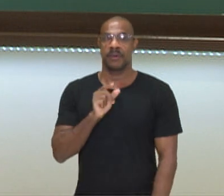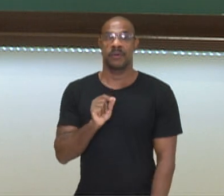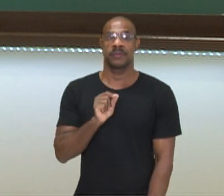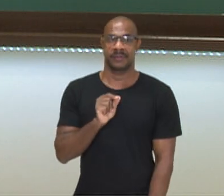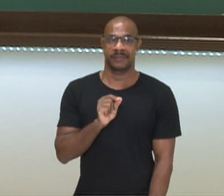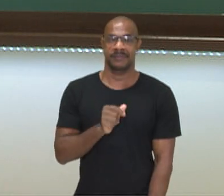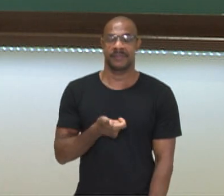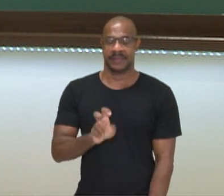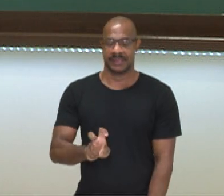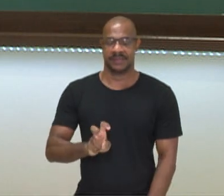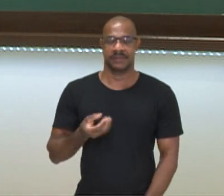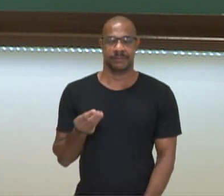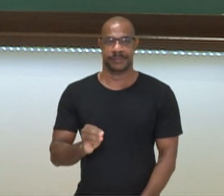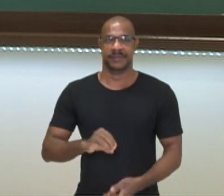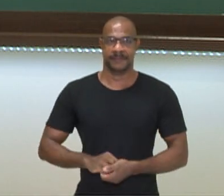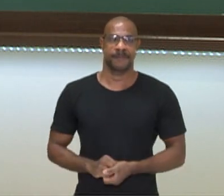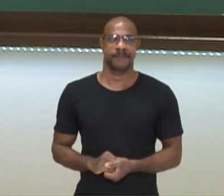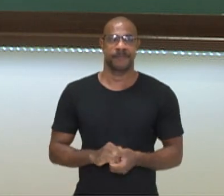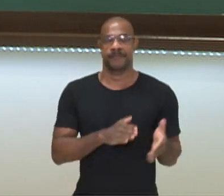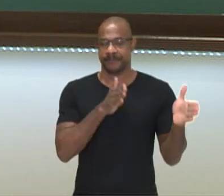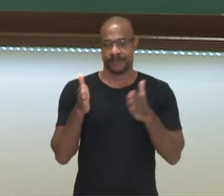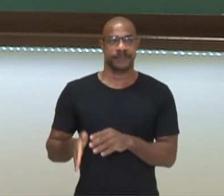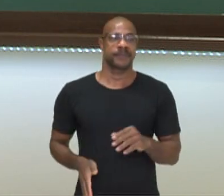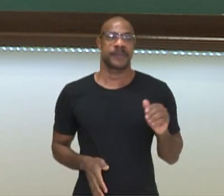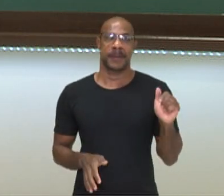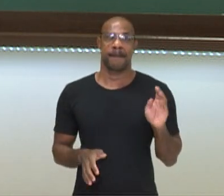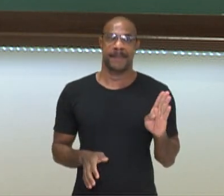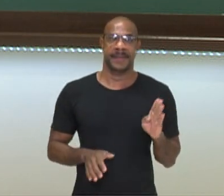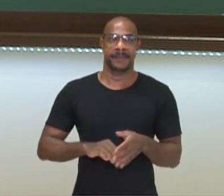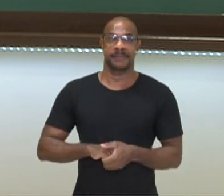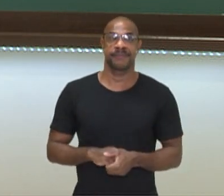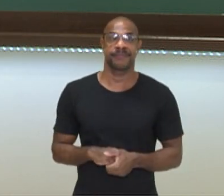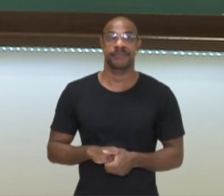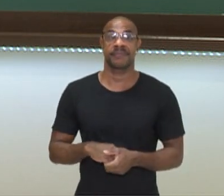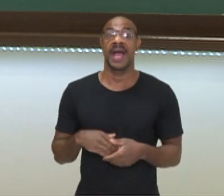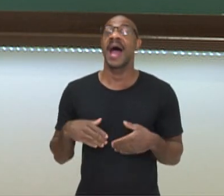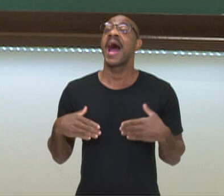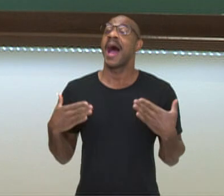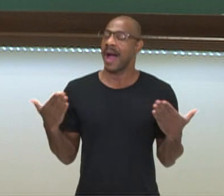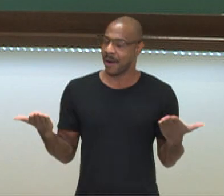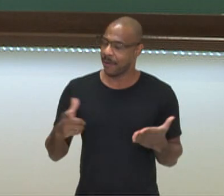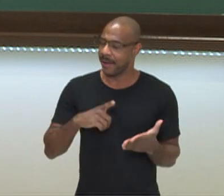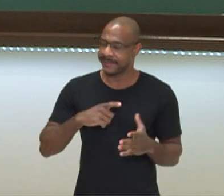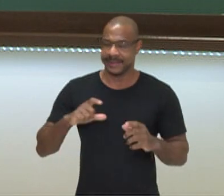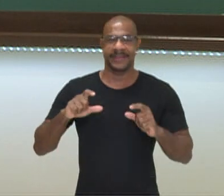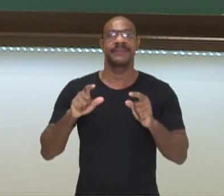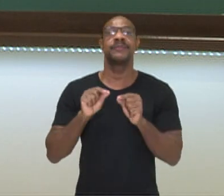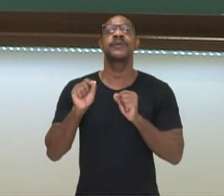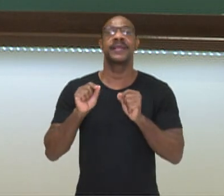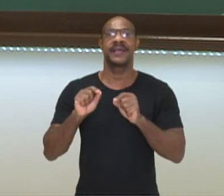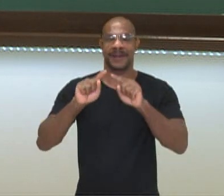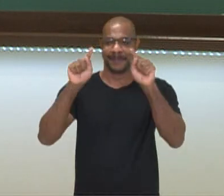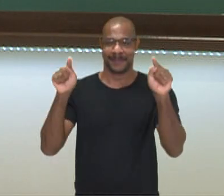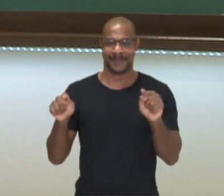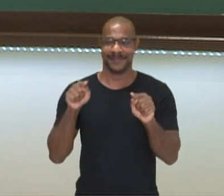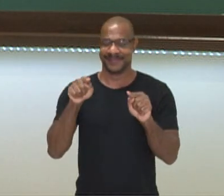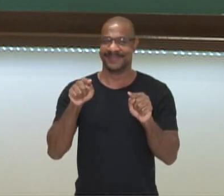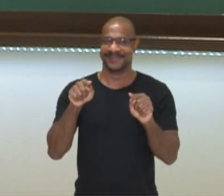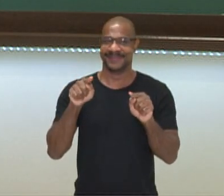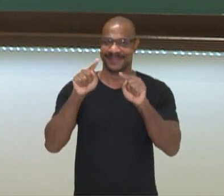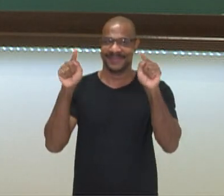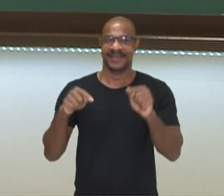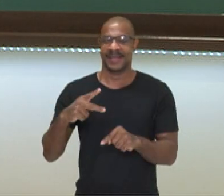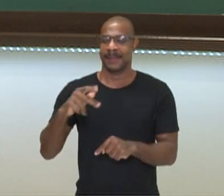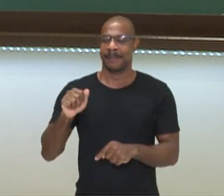A, 15. Vamos para uma próxima letra? Olha a letra B. Bom, agora já apareceu o sinal de associação. Qual o sinal que